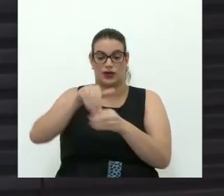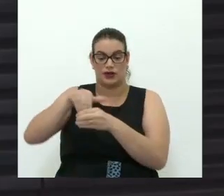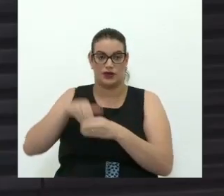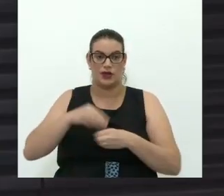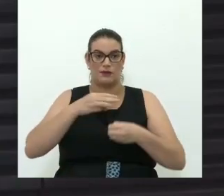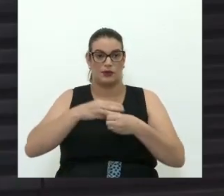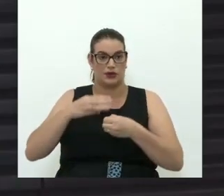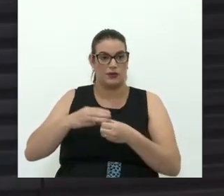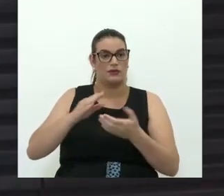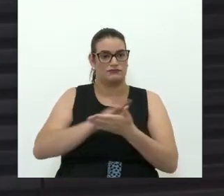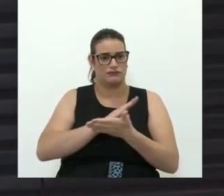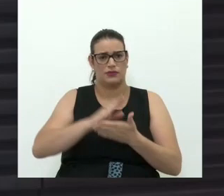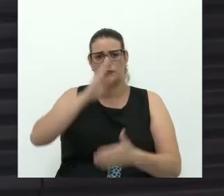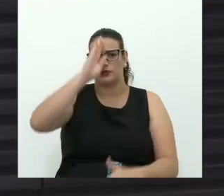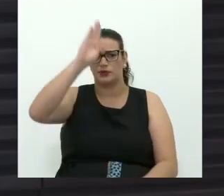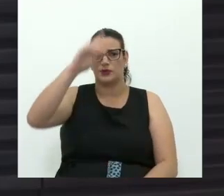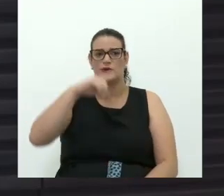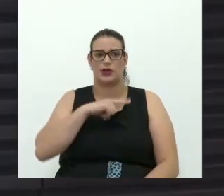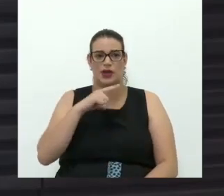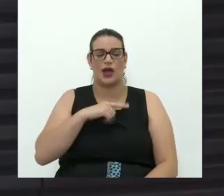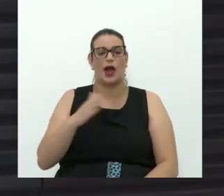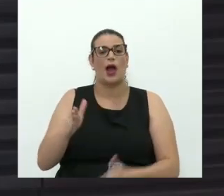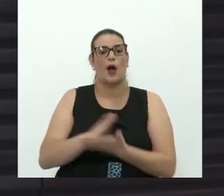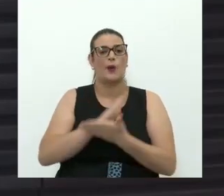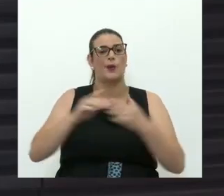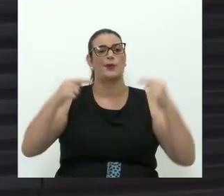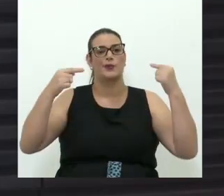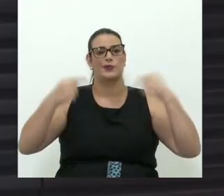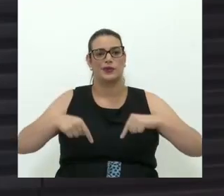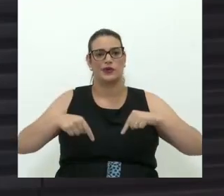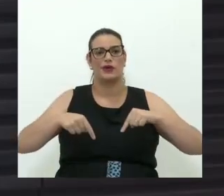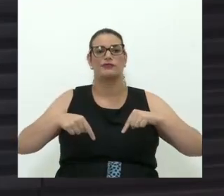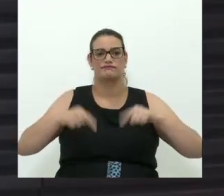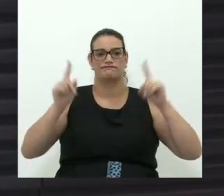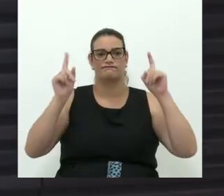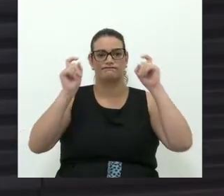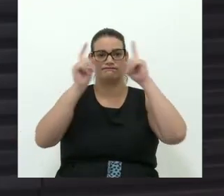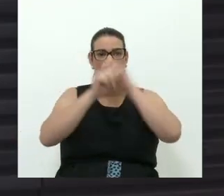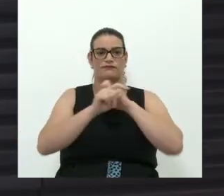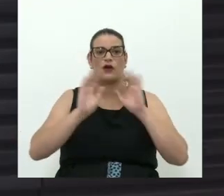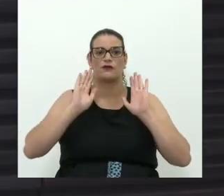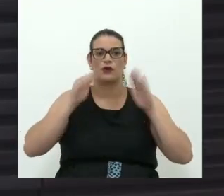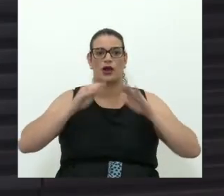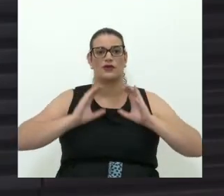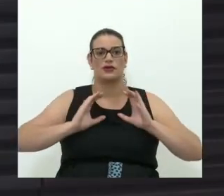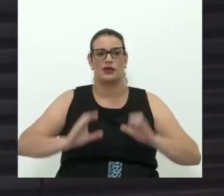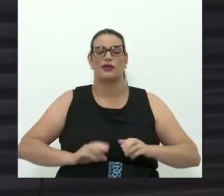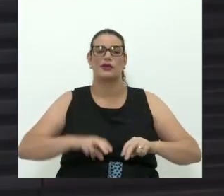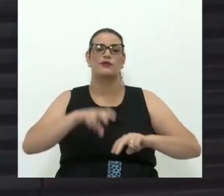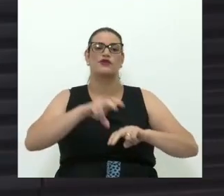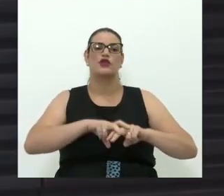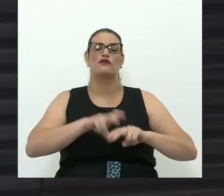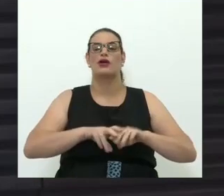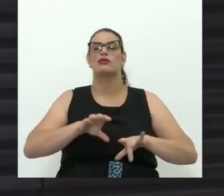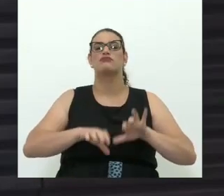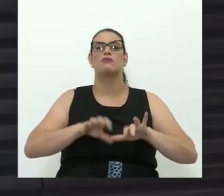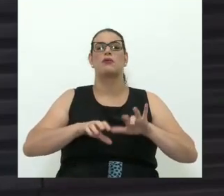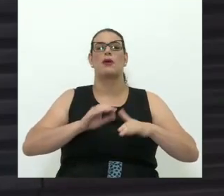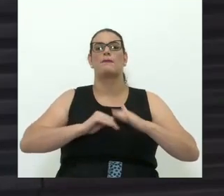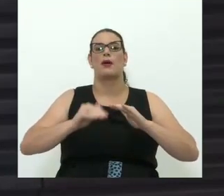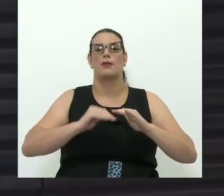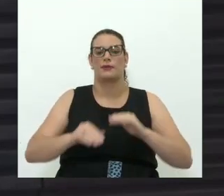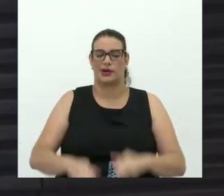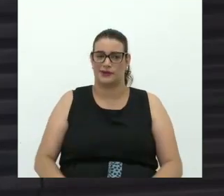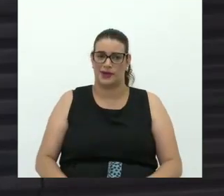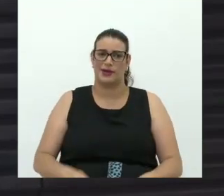principalmente tem alguns eh desafios no que se refere a essa Cidadania de sofá primeiro porque precisa tirar as